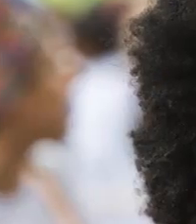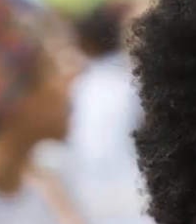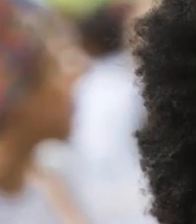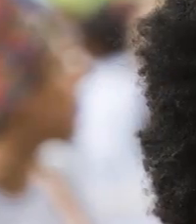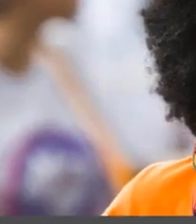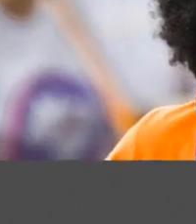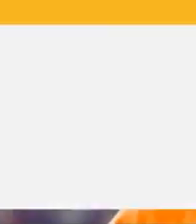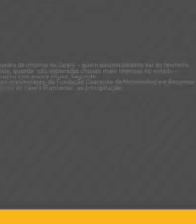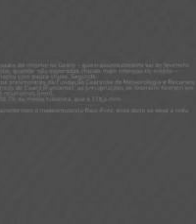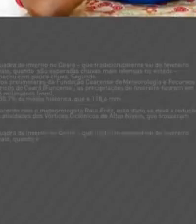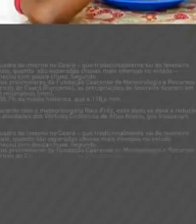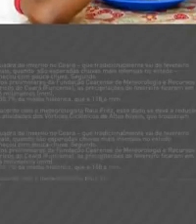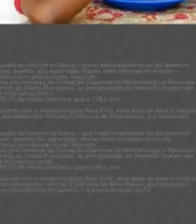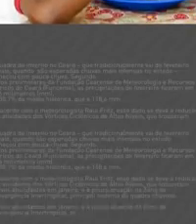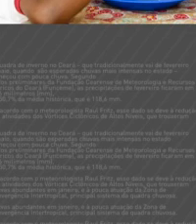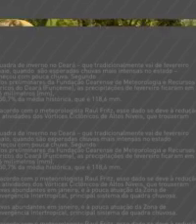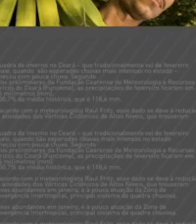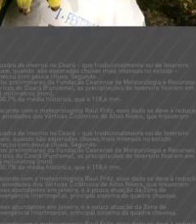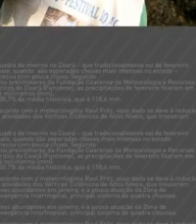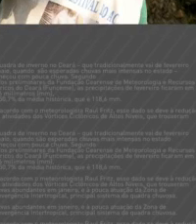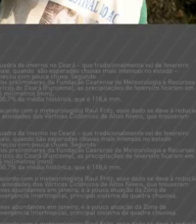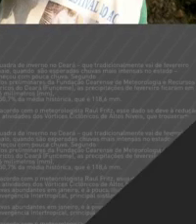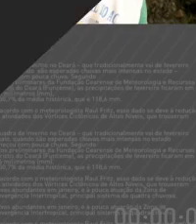sociais i